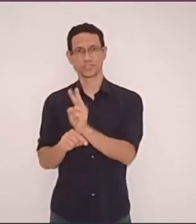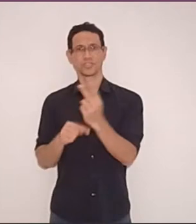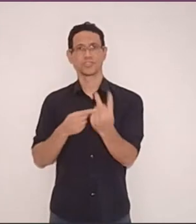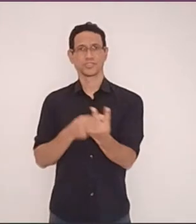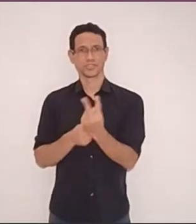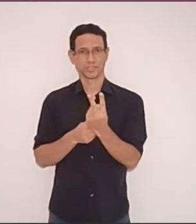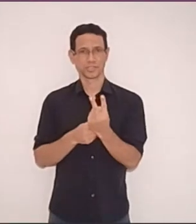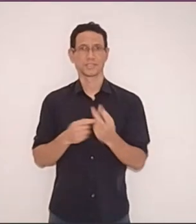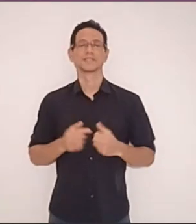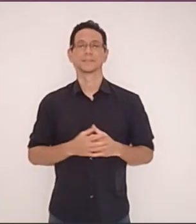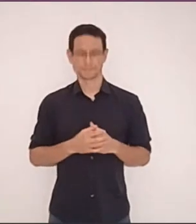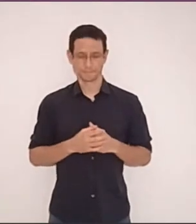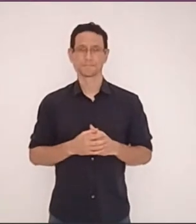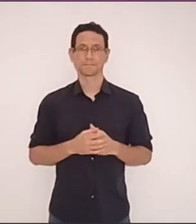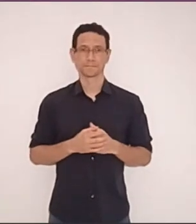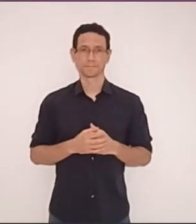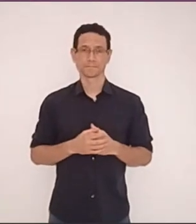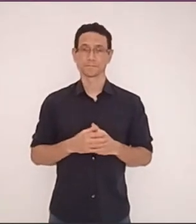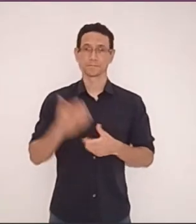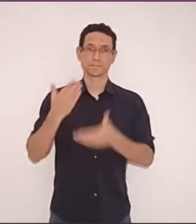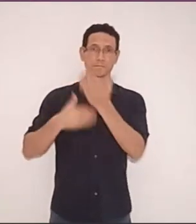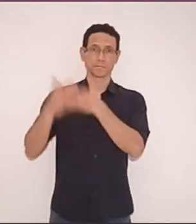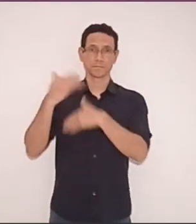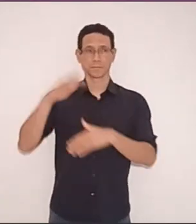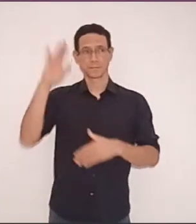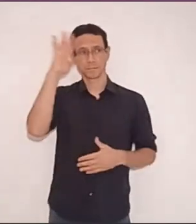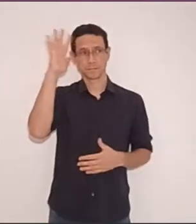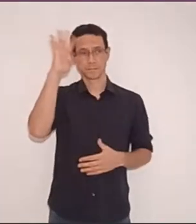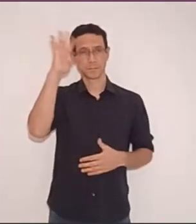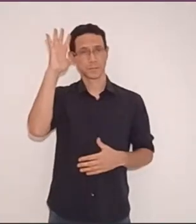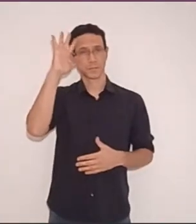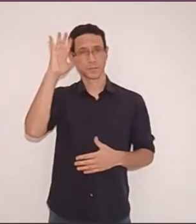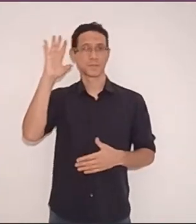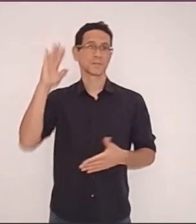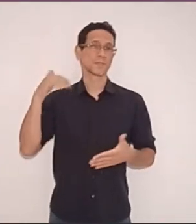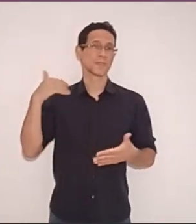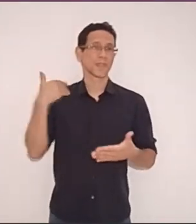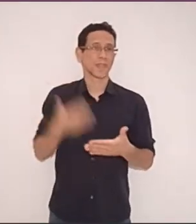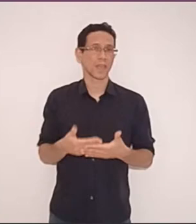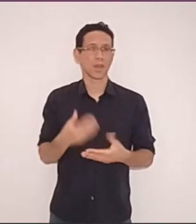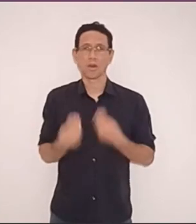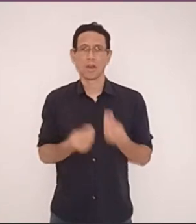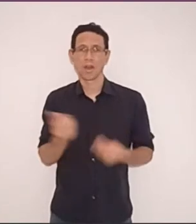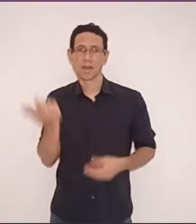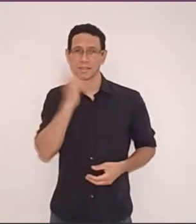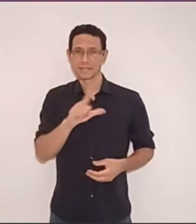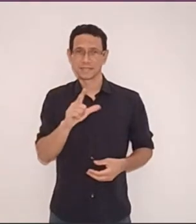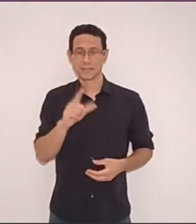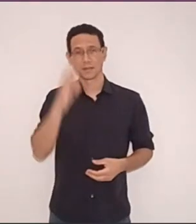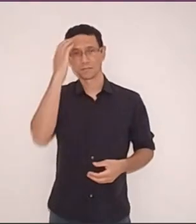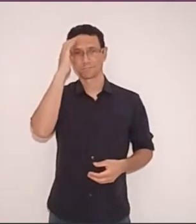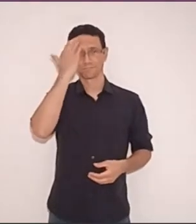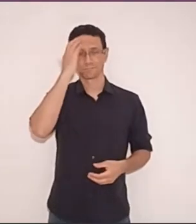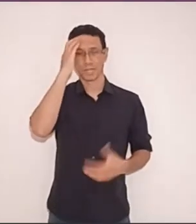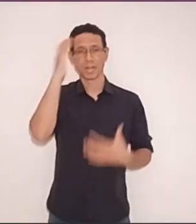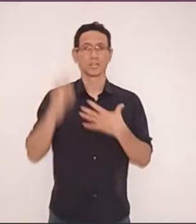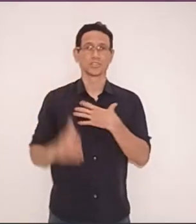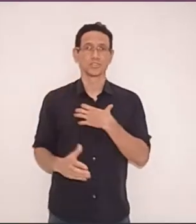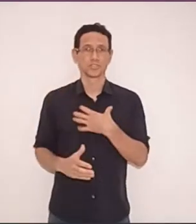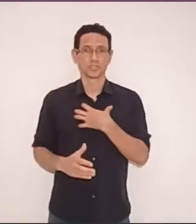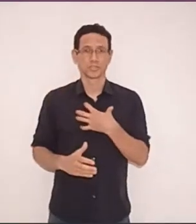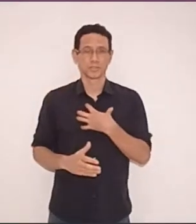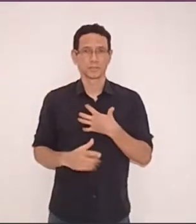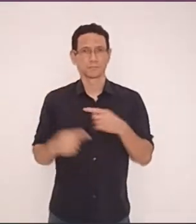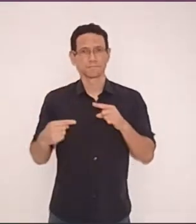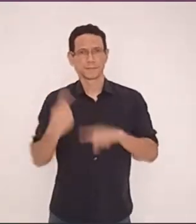então olhar para o passado fica como nós chegamos aqui nós chegamos até aqui compreendendo que a maneira de